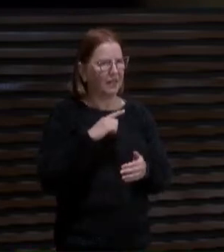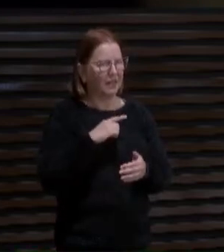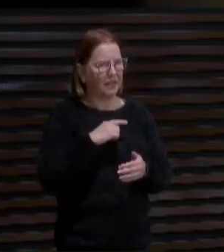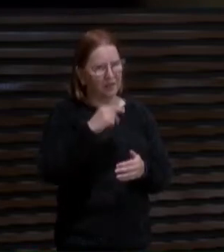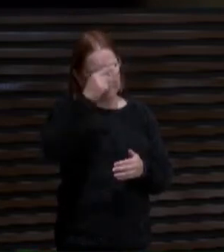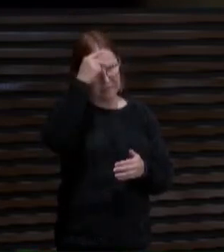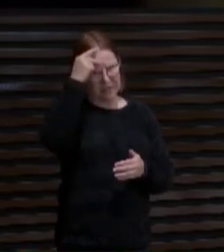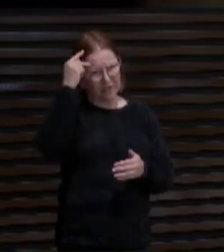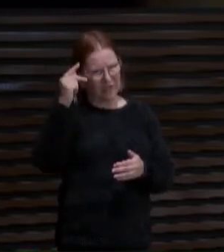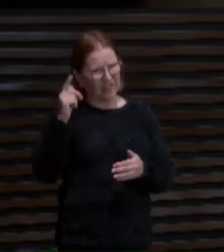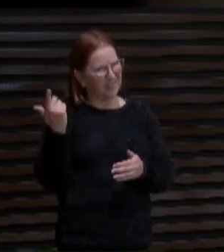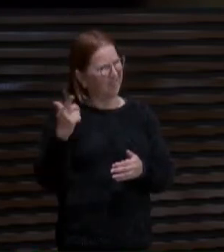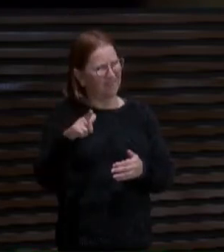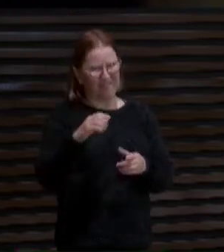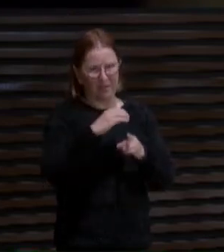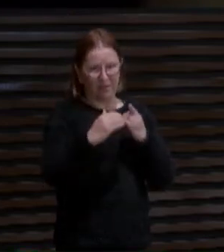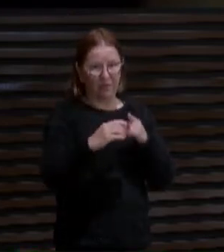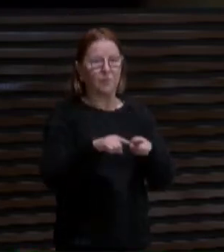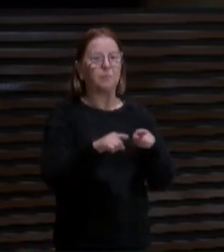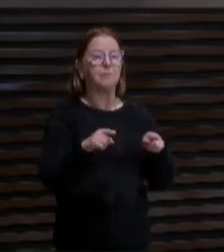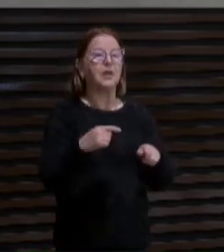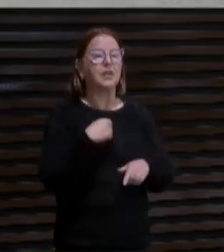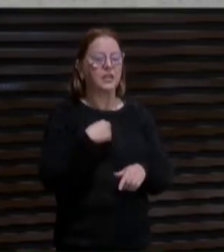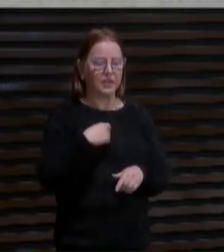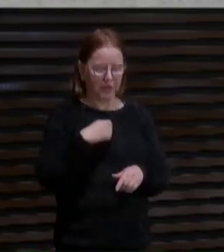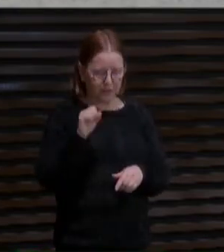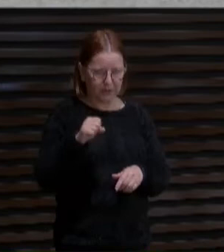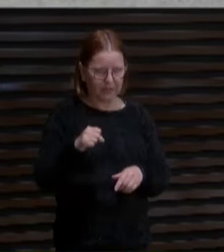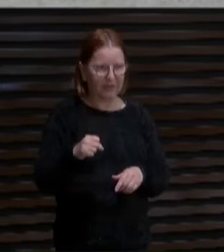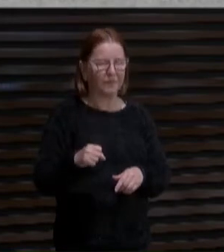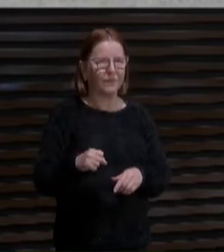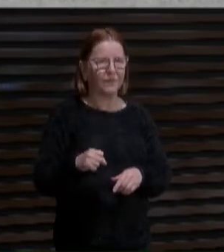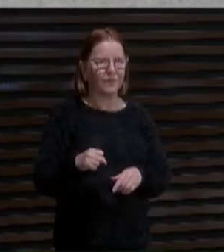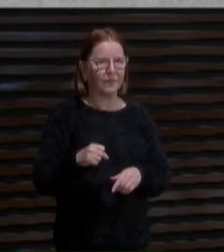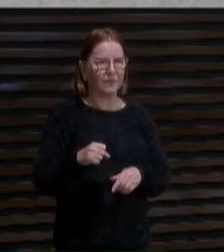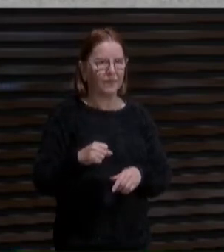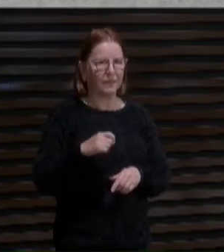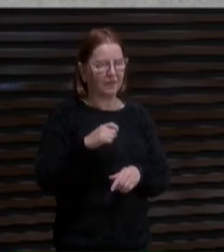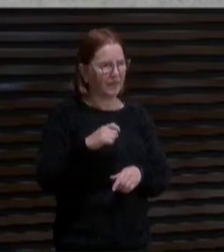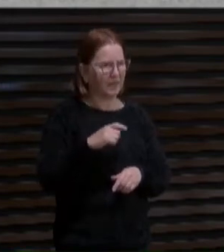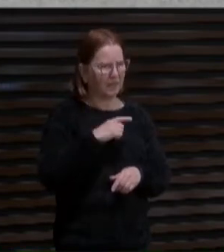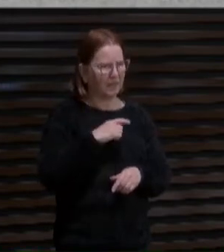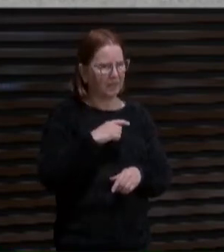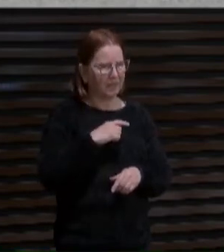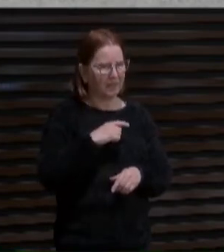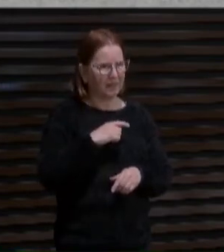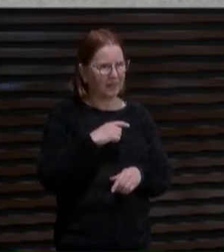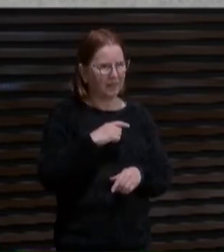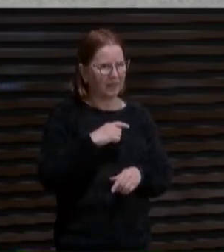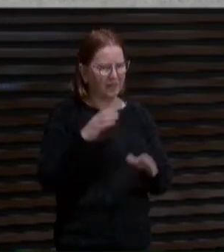eu vim tudo eu tenho uma caixa de agenda aqui que eu já falei que a minha mulher andou jogando umas fora ameacei de morte